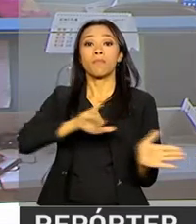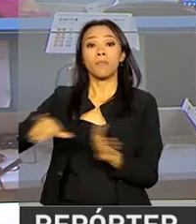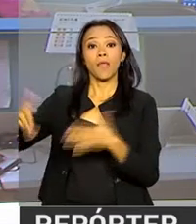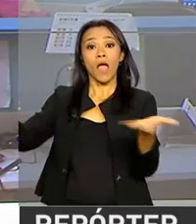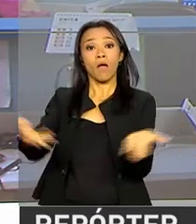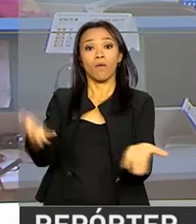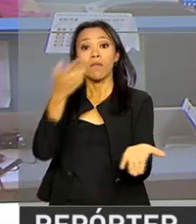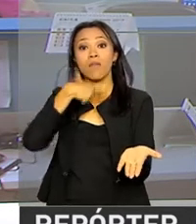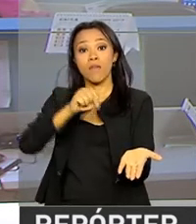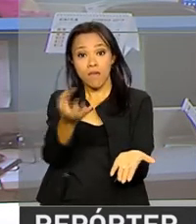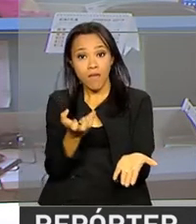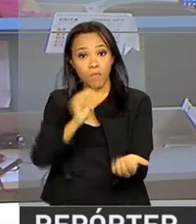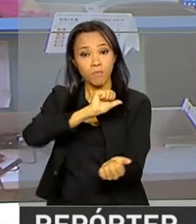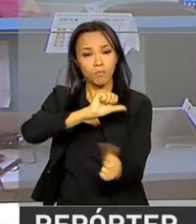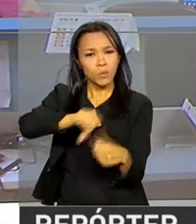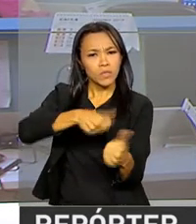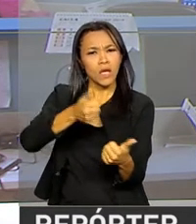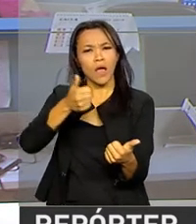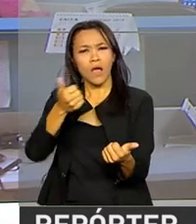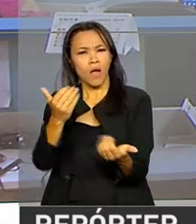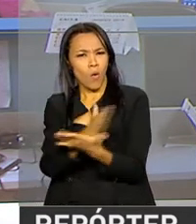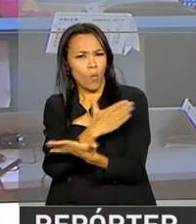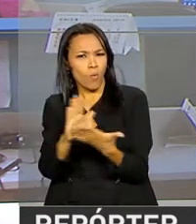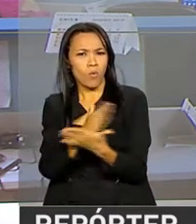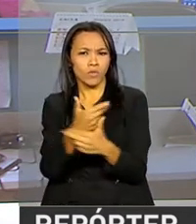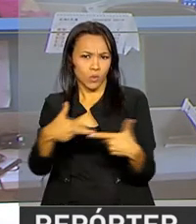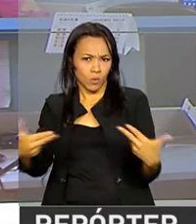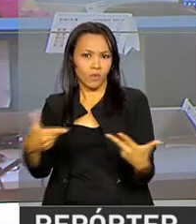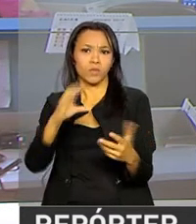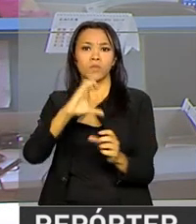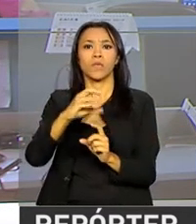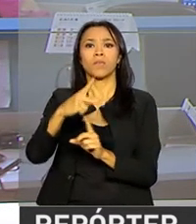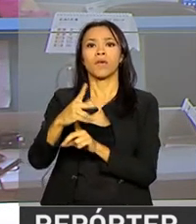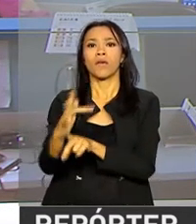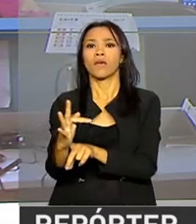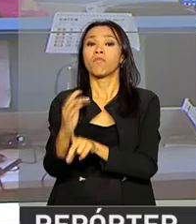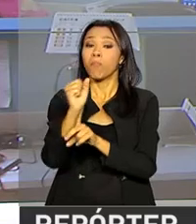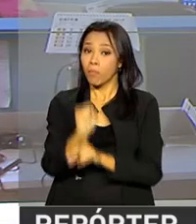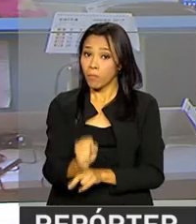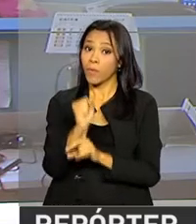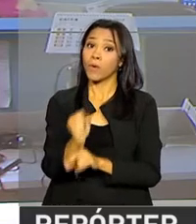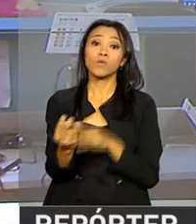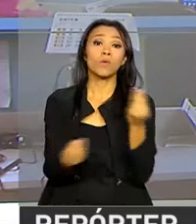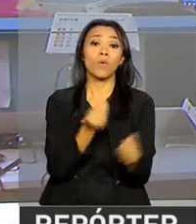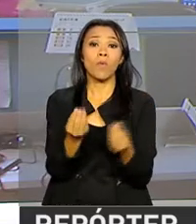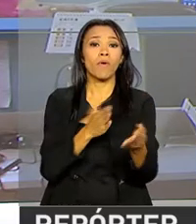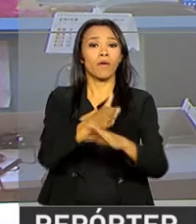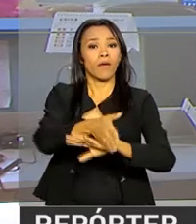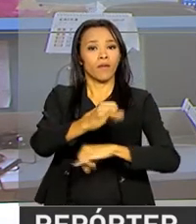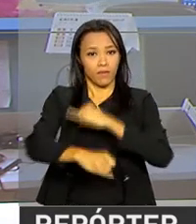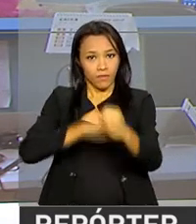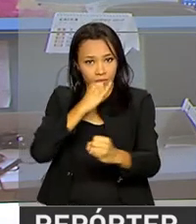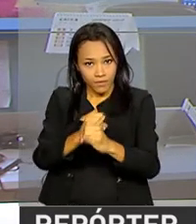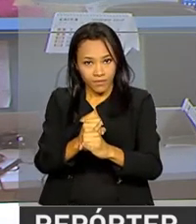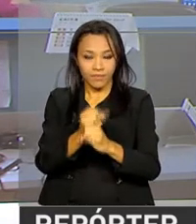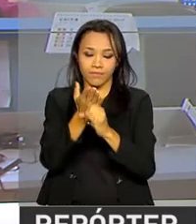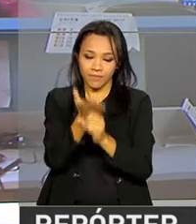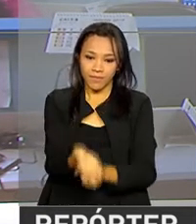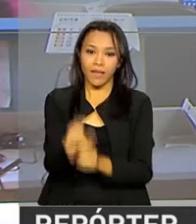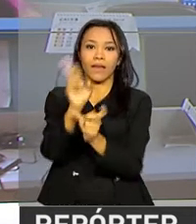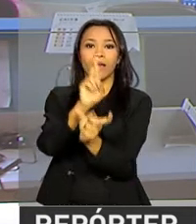quem precisa alterar ou regularizar o cpf pode fazer todo o procedimento pela internet no site da receita